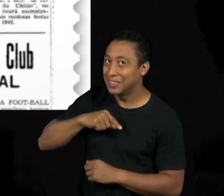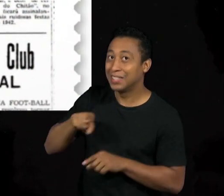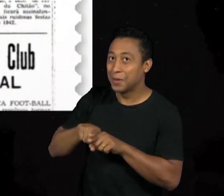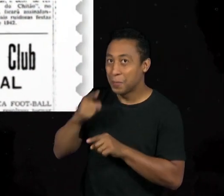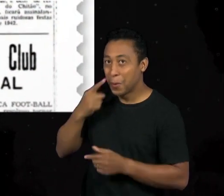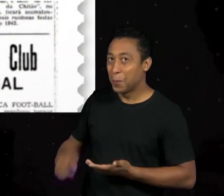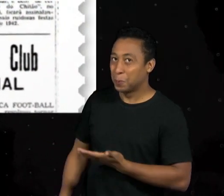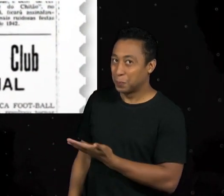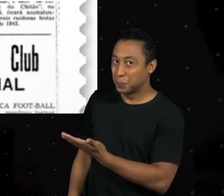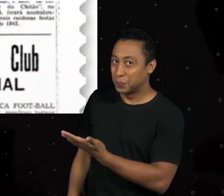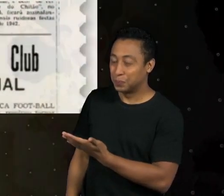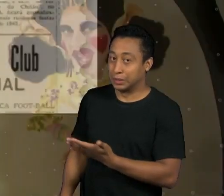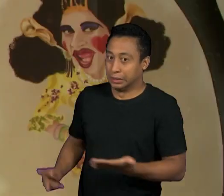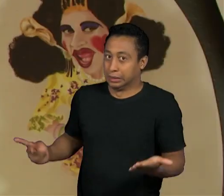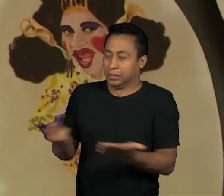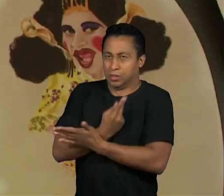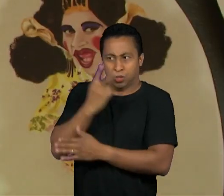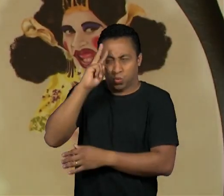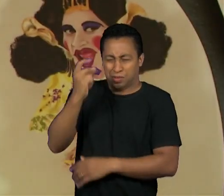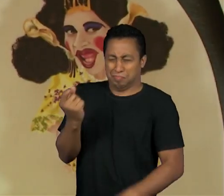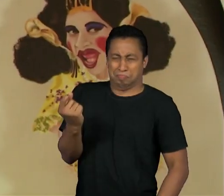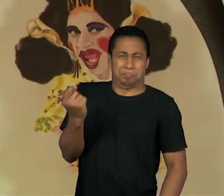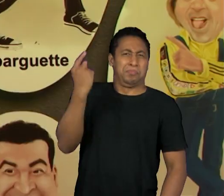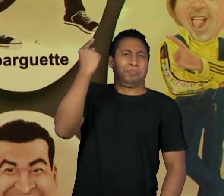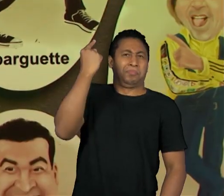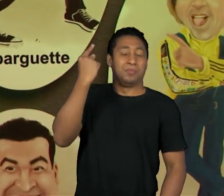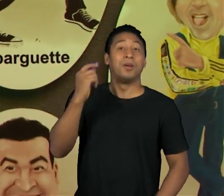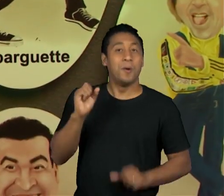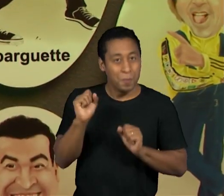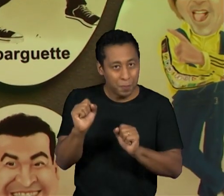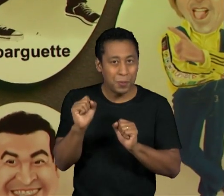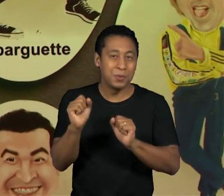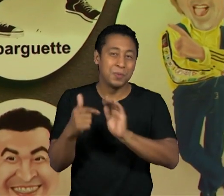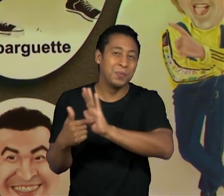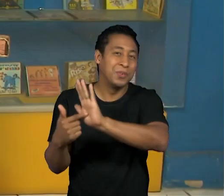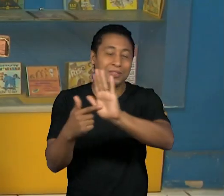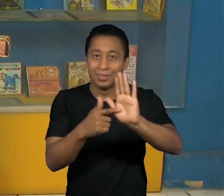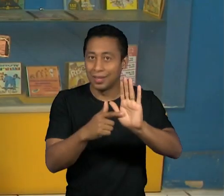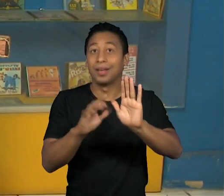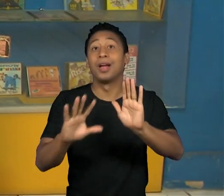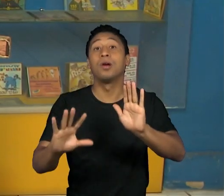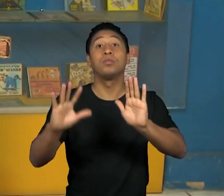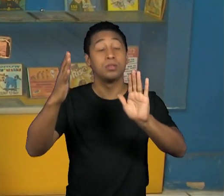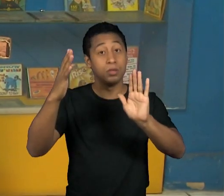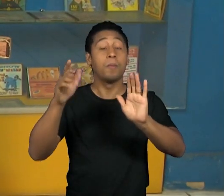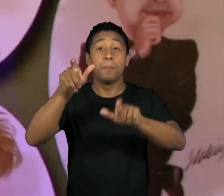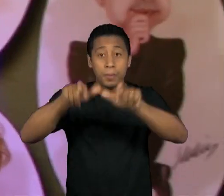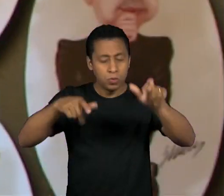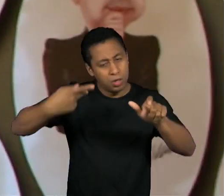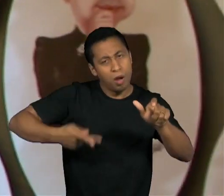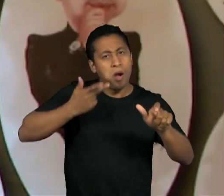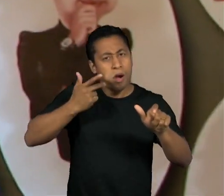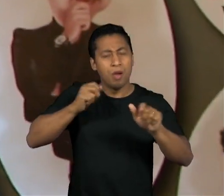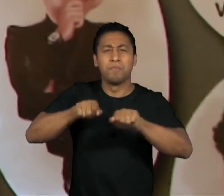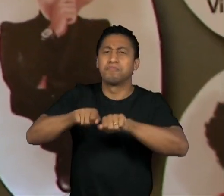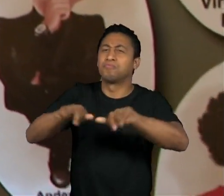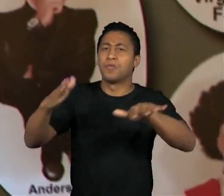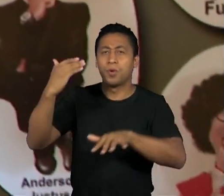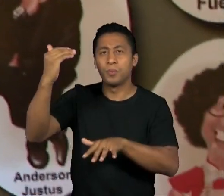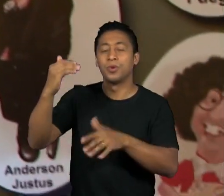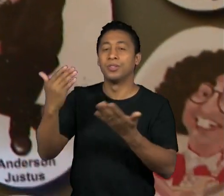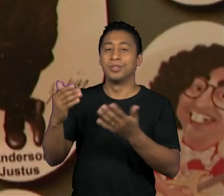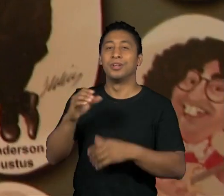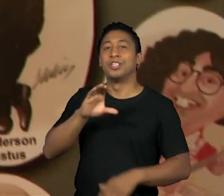é outro fato pitoresco. Podemos citar também alguns humoristas que, a nível nacional, que se destacaram, como o Chico Anísio, Renato Aragão, o